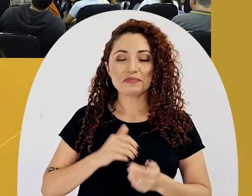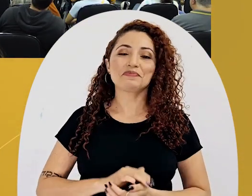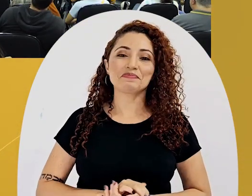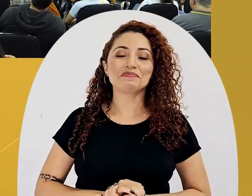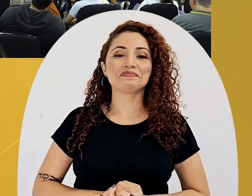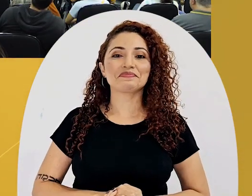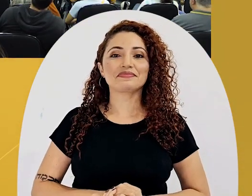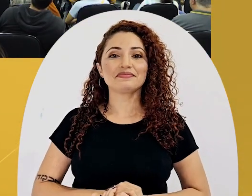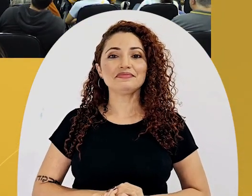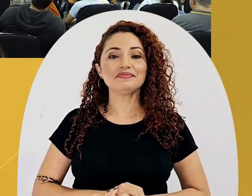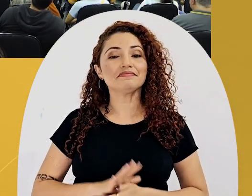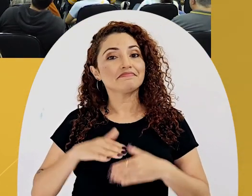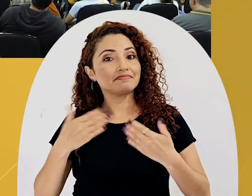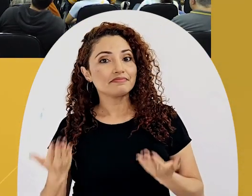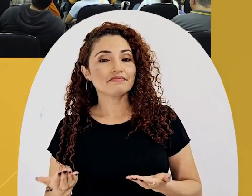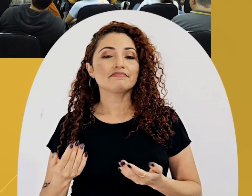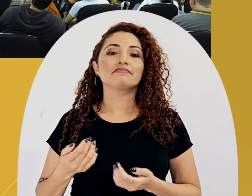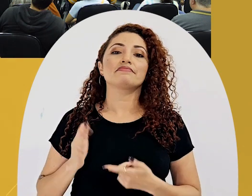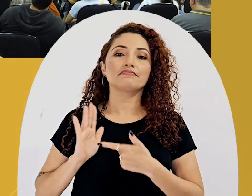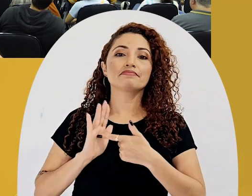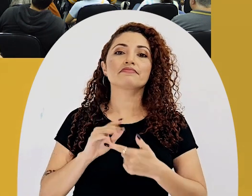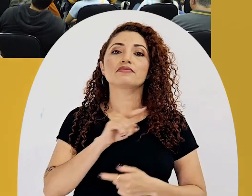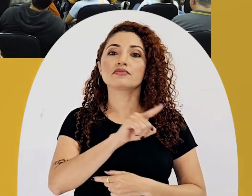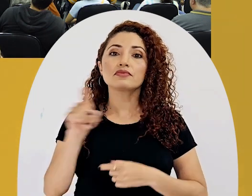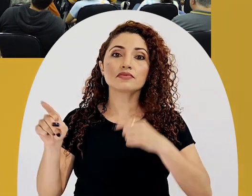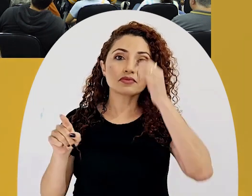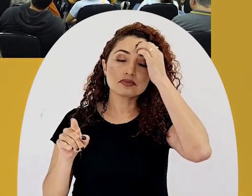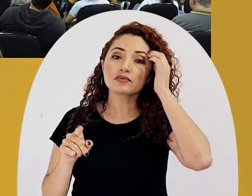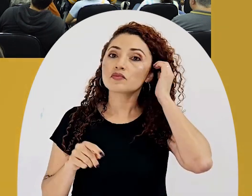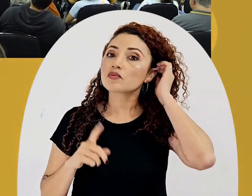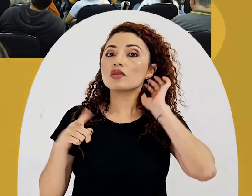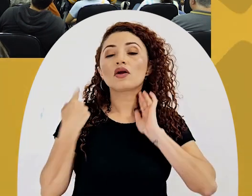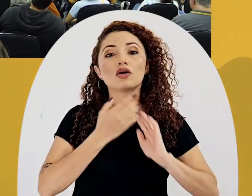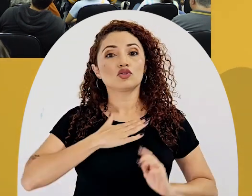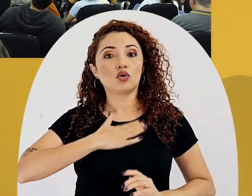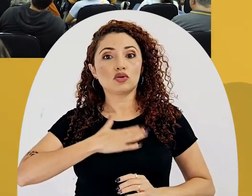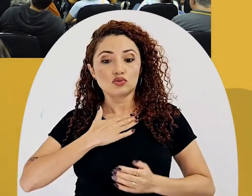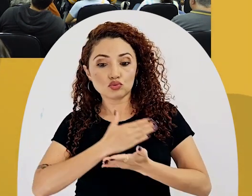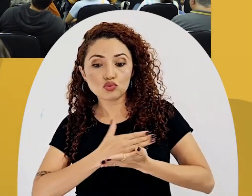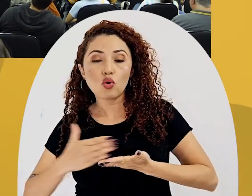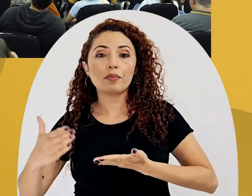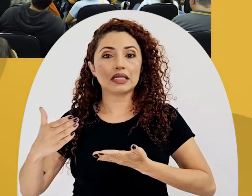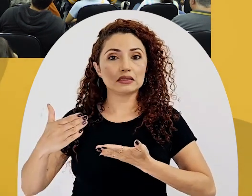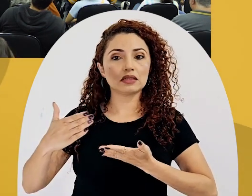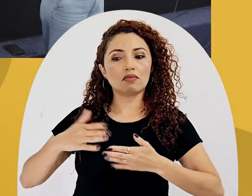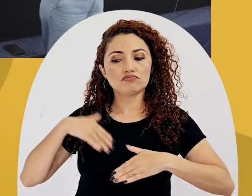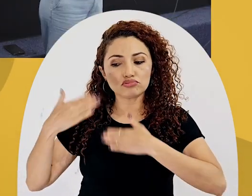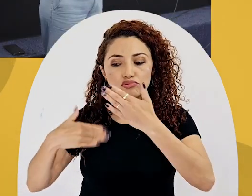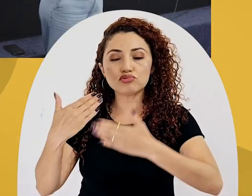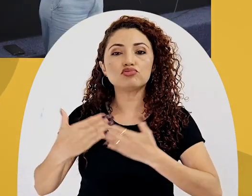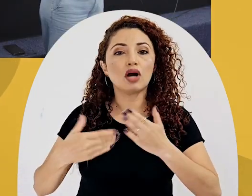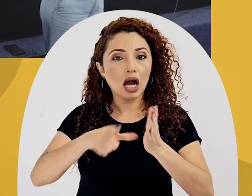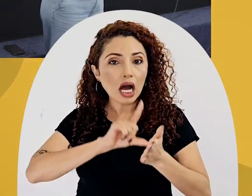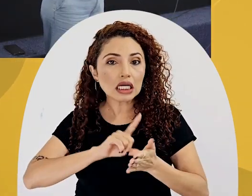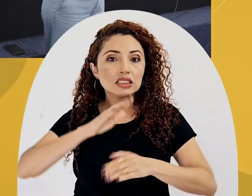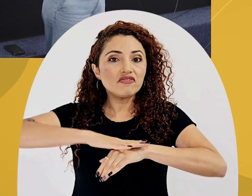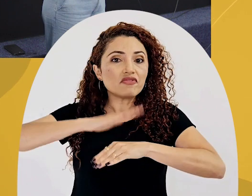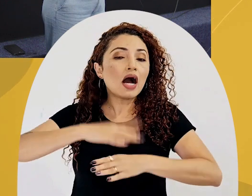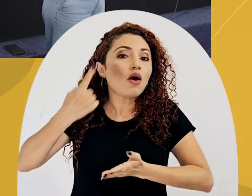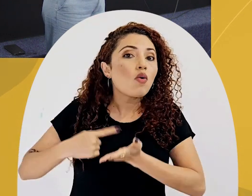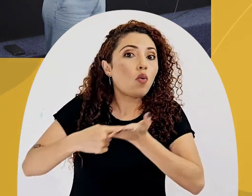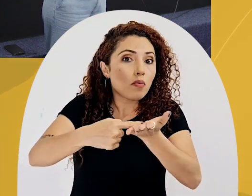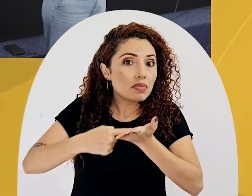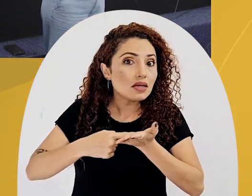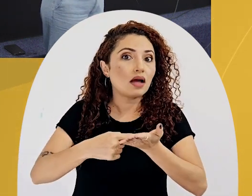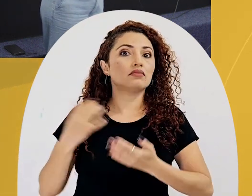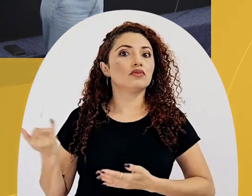como eu mostrei para vocês, né, a gente sempre gosta de começar esse processo fazendo alguns acordos. É importante que a gente faça, né, esse